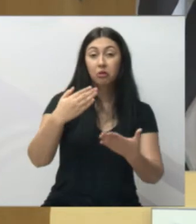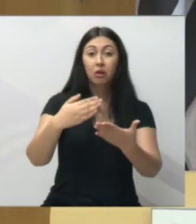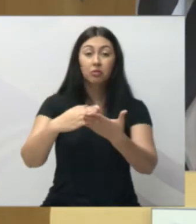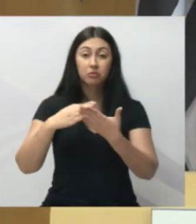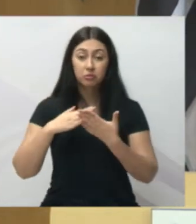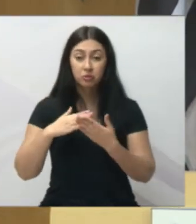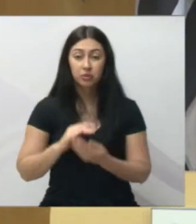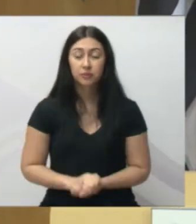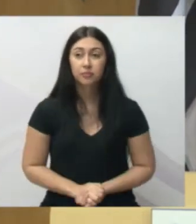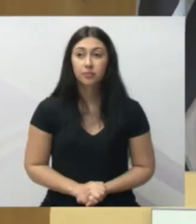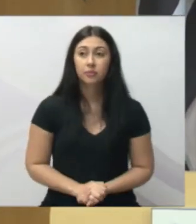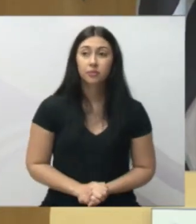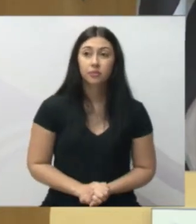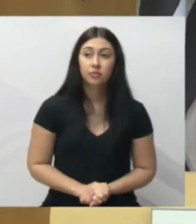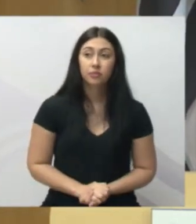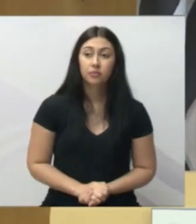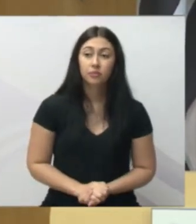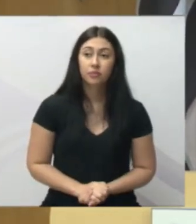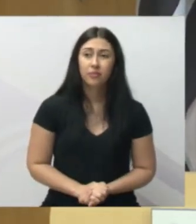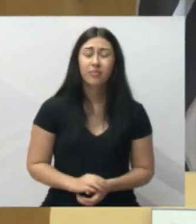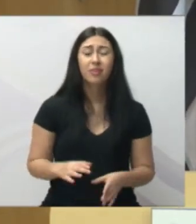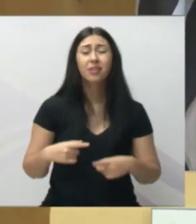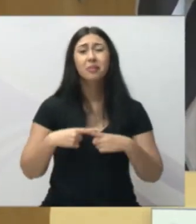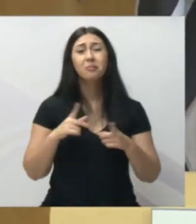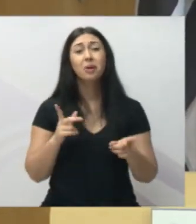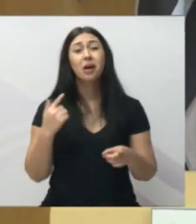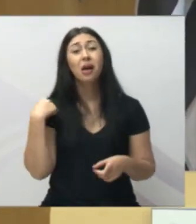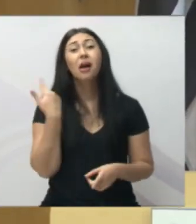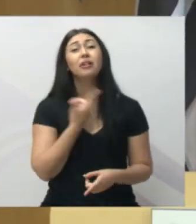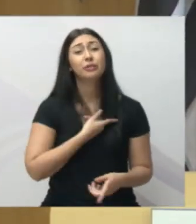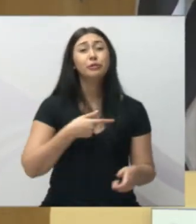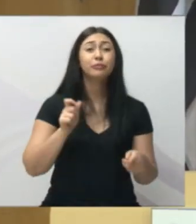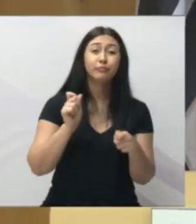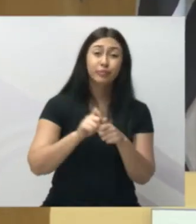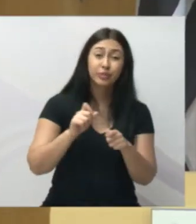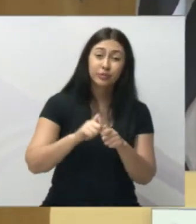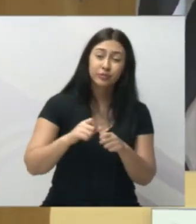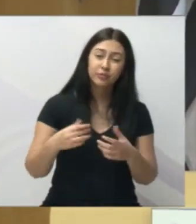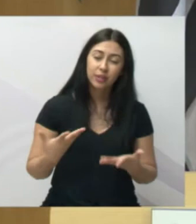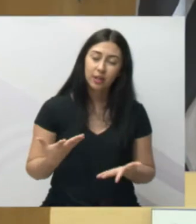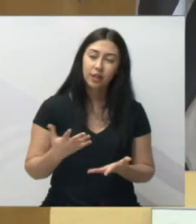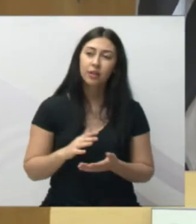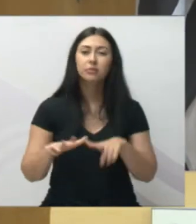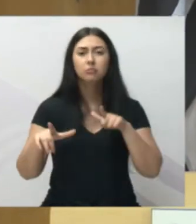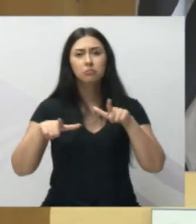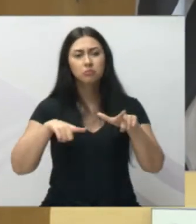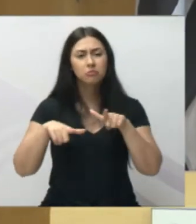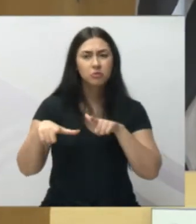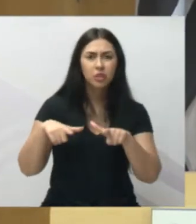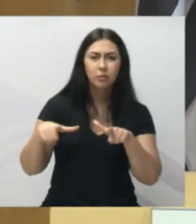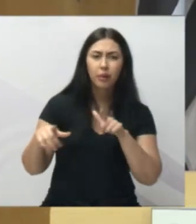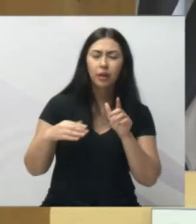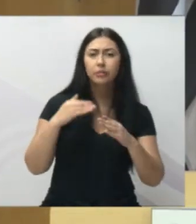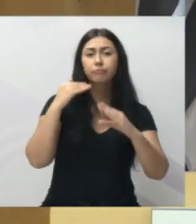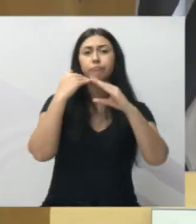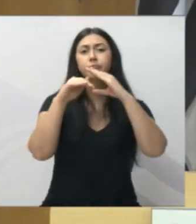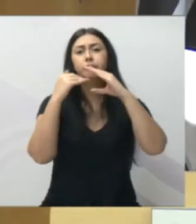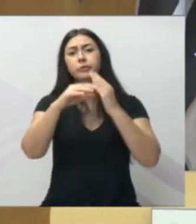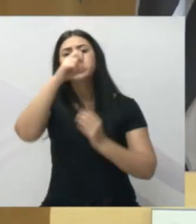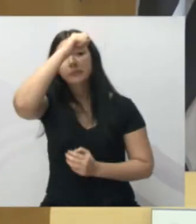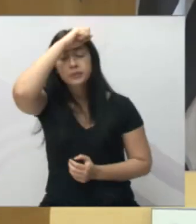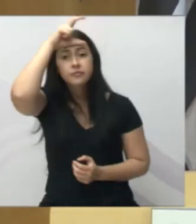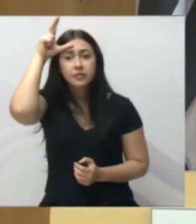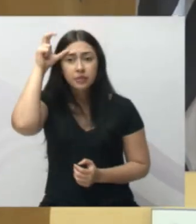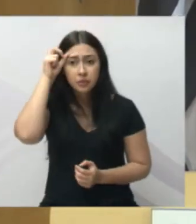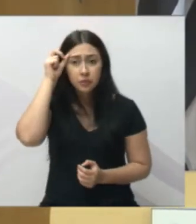Agora, isso aí é que a gente faz isso aqui e manda para a prefeitura,